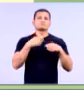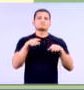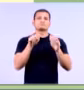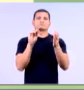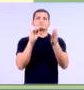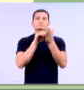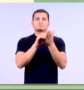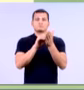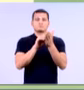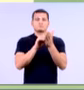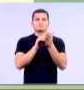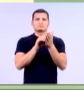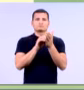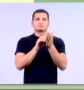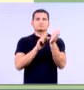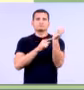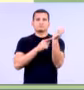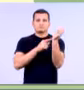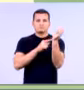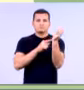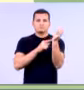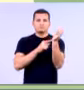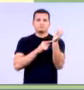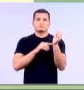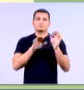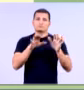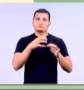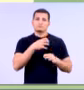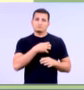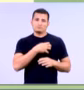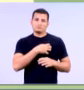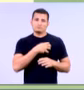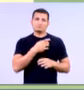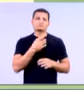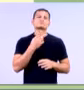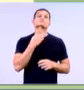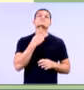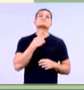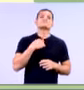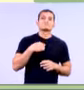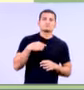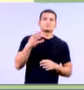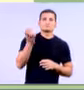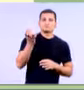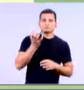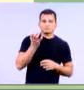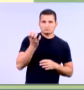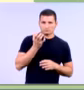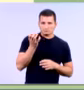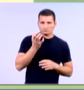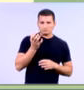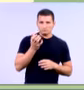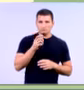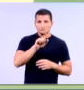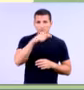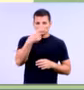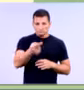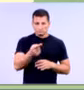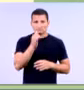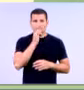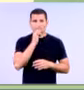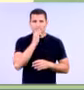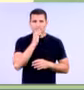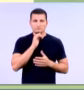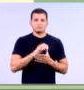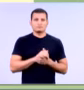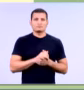introduzir aqui uma preposição. Já no sentido de desejar e querer, que é esse próximo exemplo,